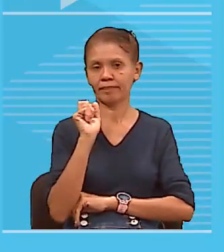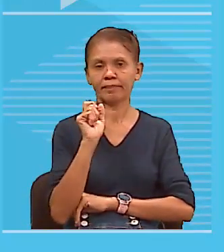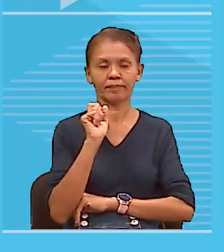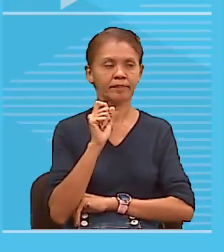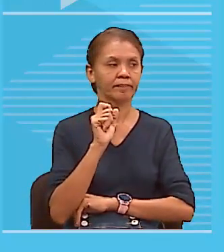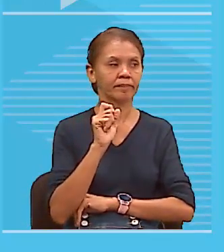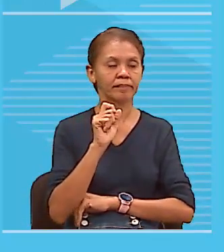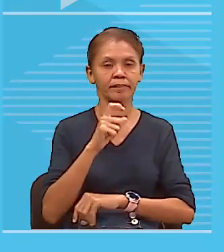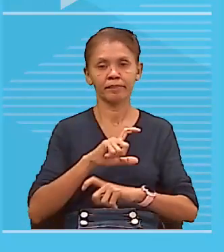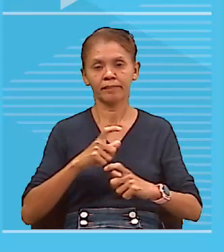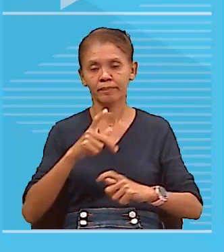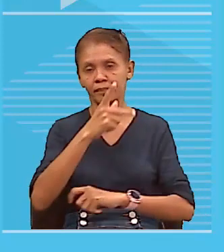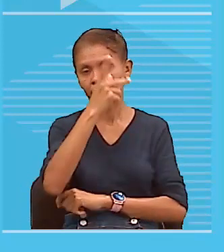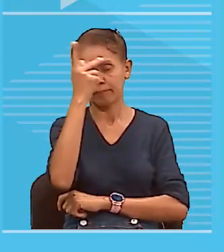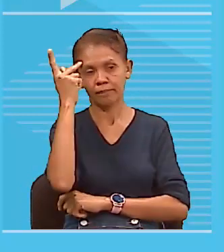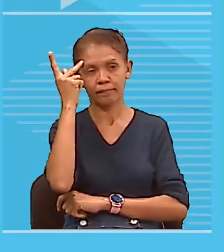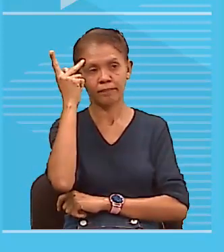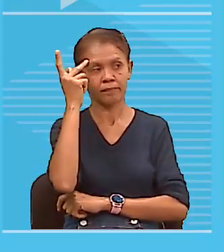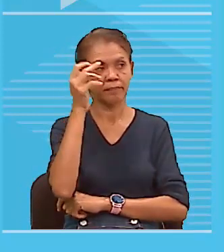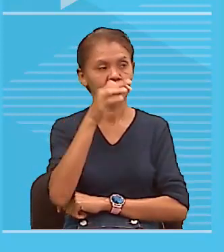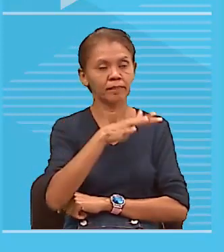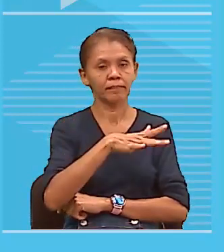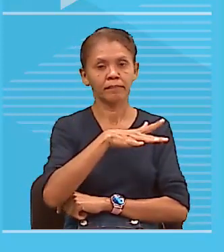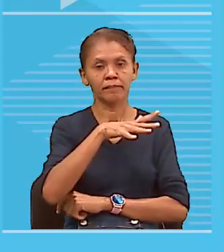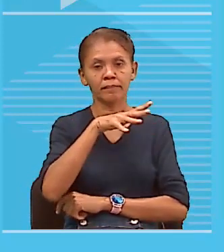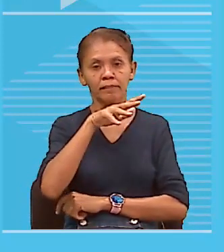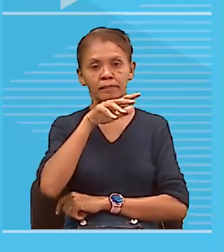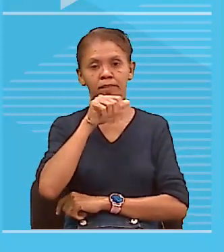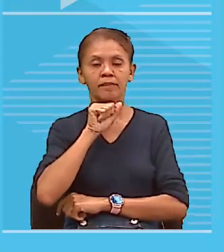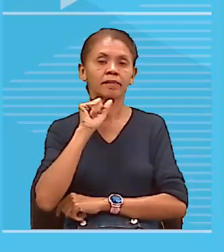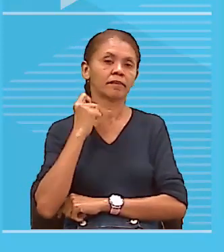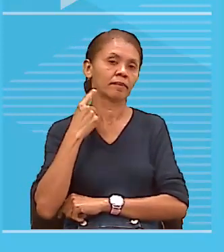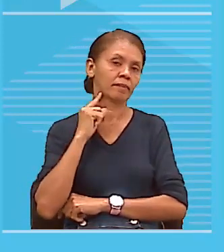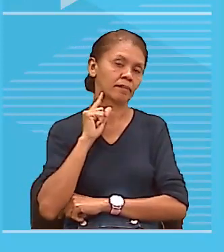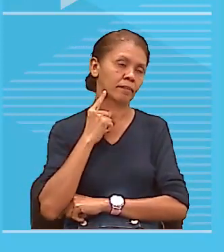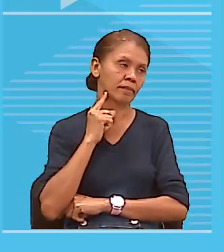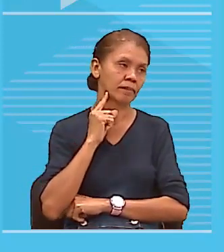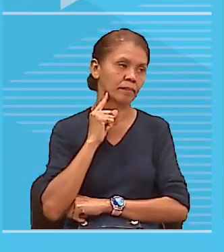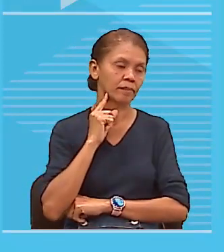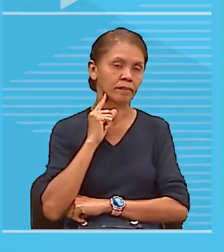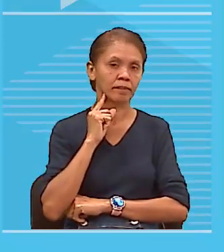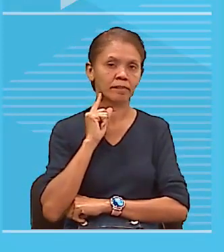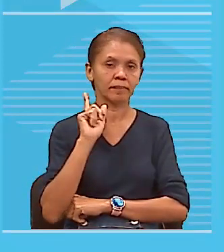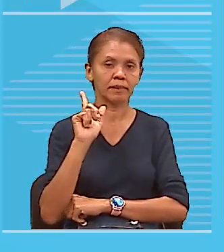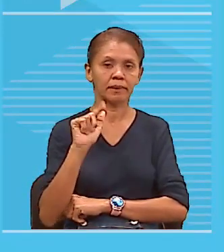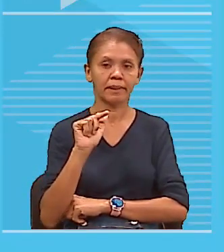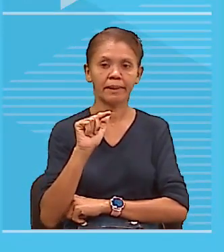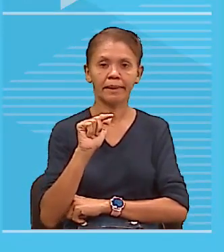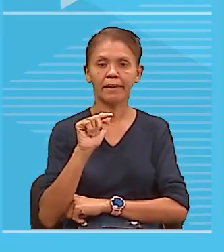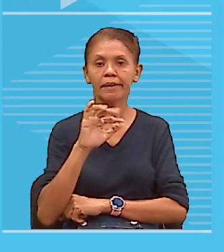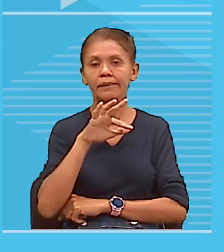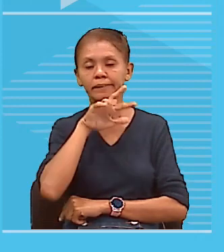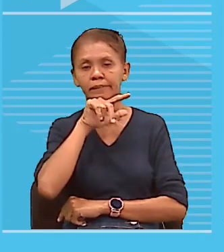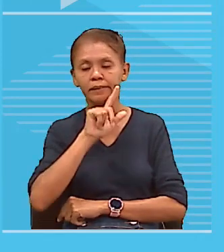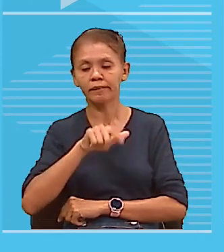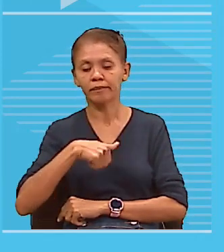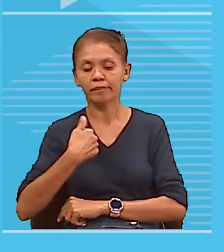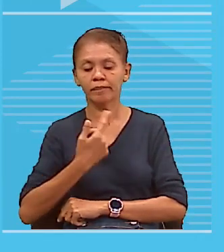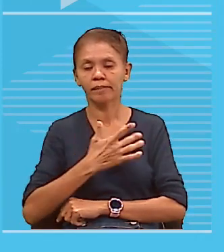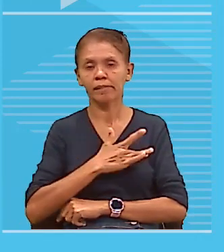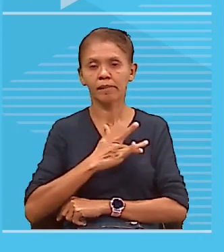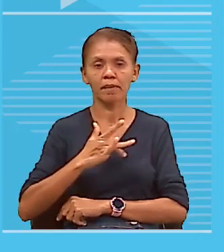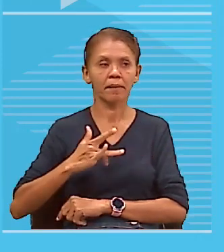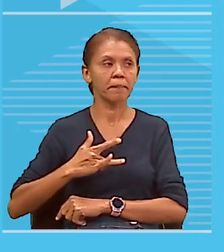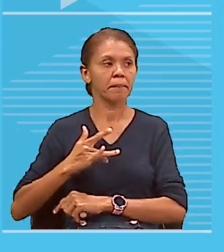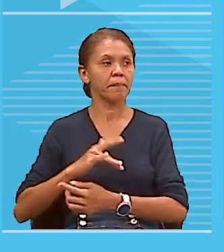das pessoas respiram níveis de poluentes inadequados à saúde. O nosso ar já não está 100%,